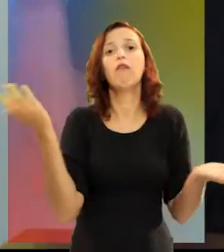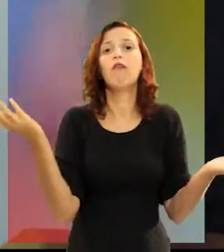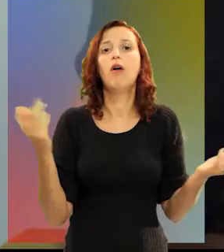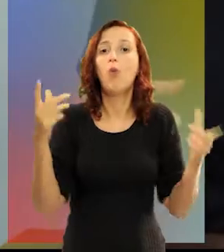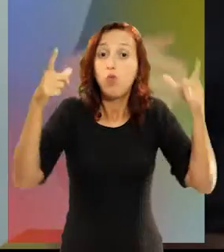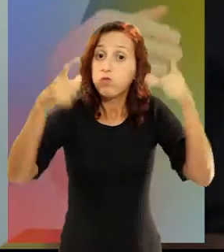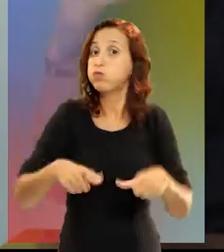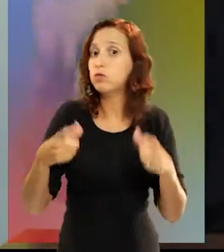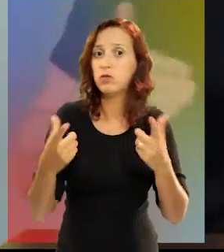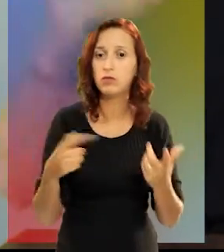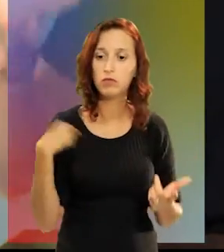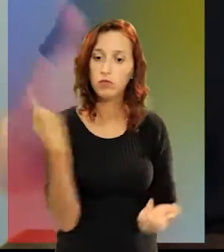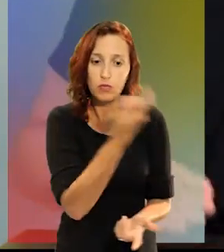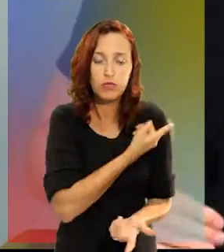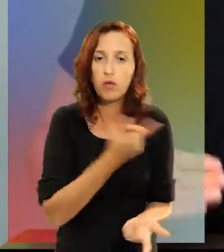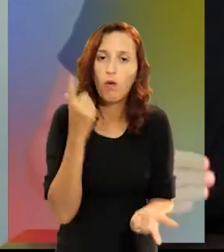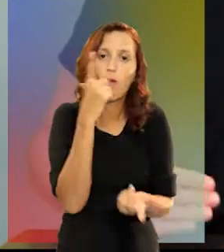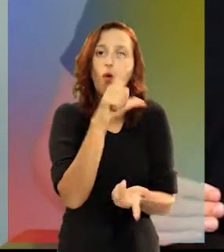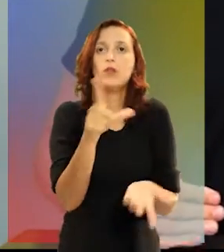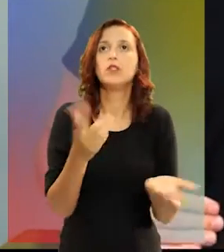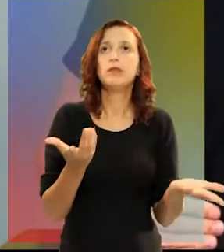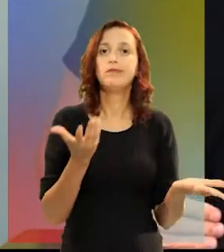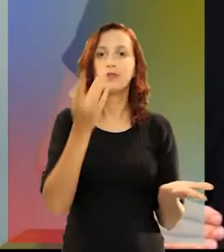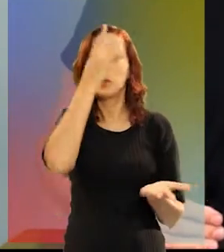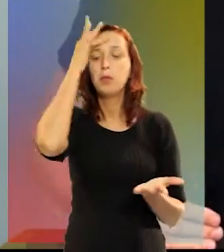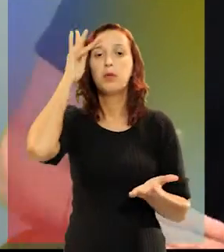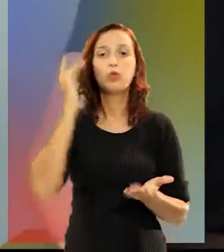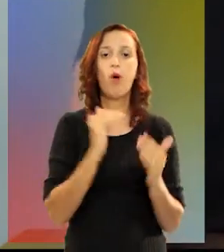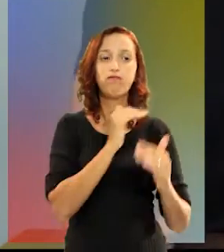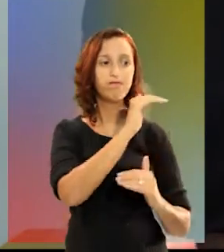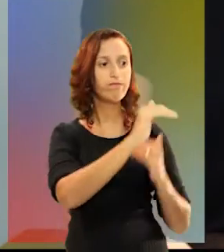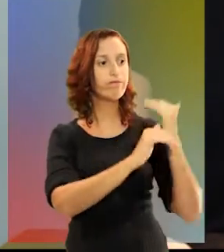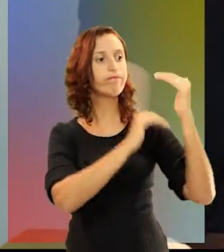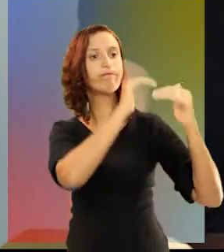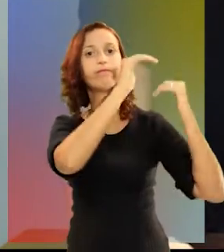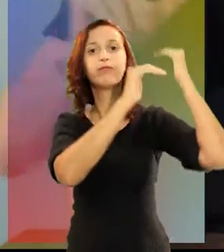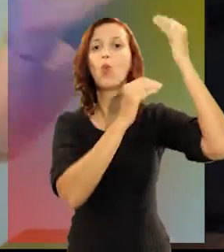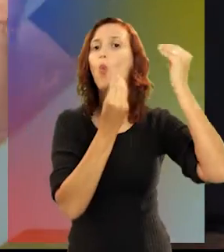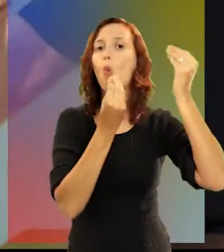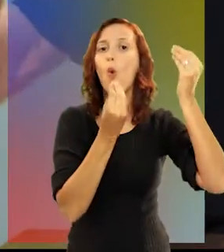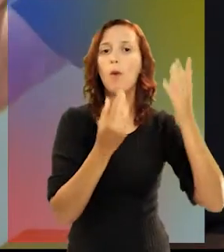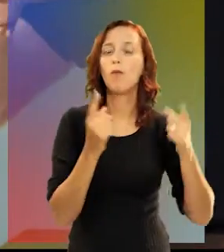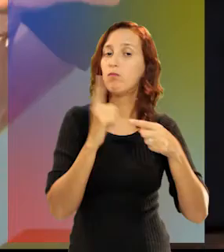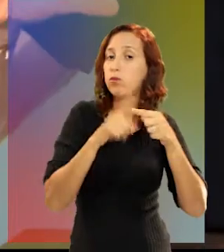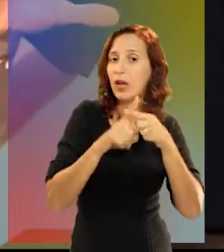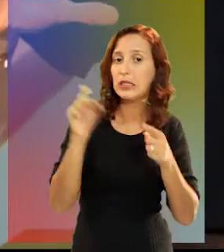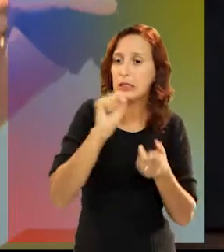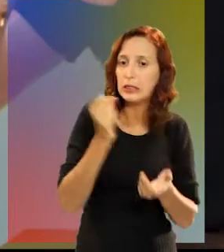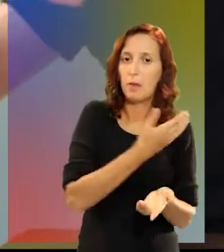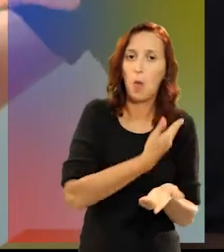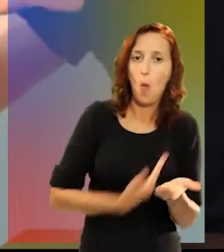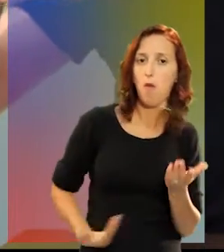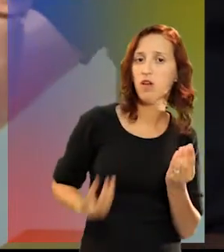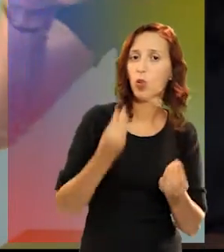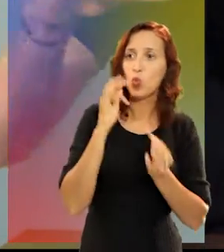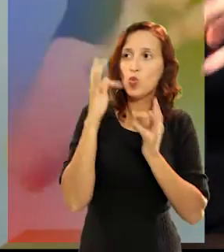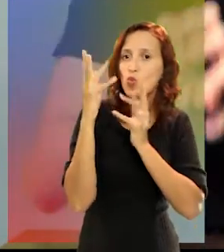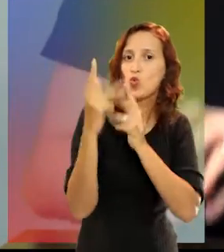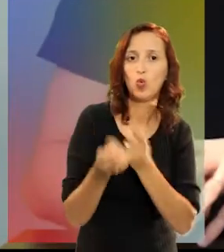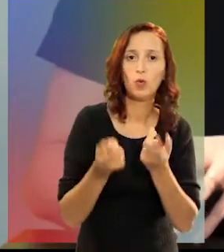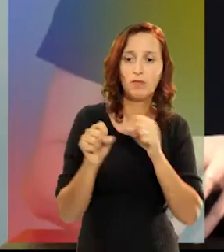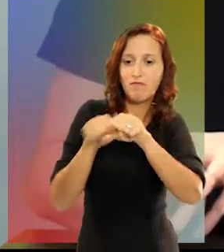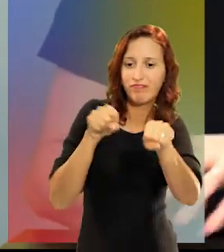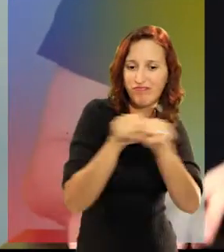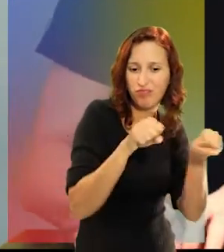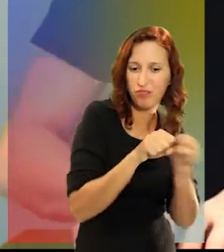Até que ponto a gente vai conseguir fazer com que a humanidade evolua a partir daí, né? Porque o sistema é a máquina que mata